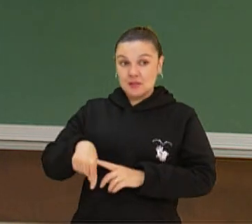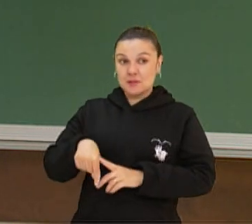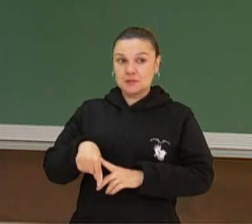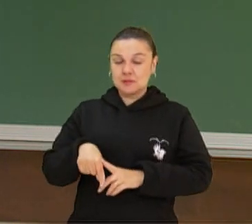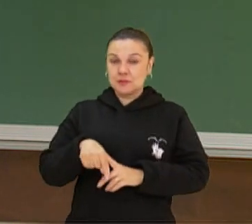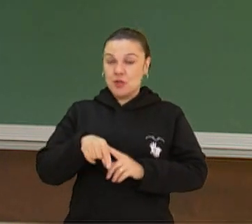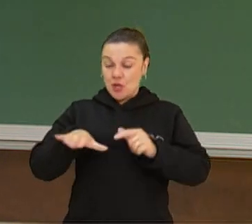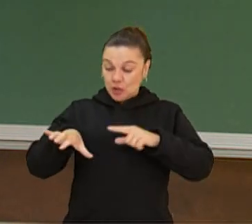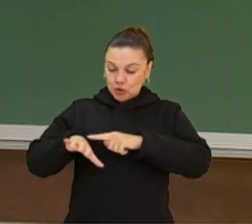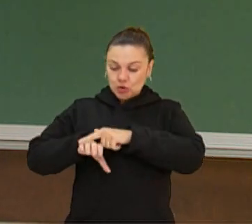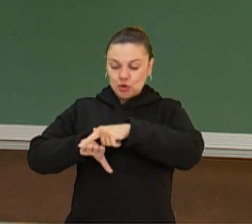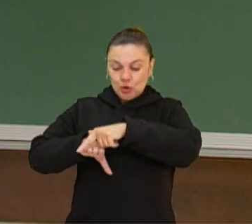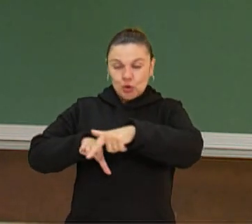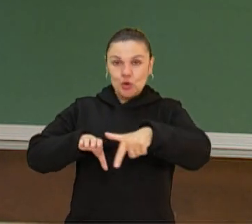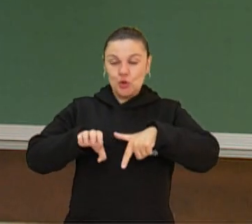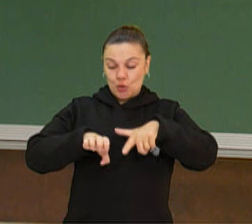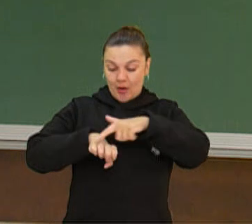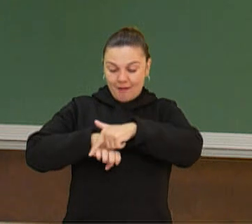que todo o dedo